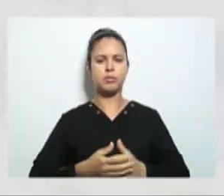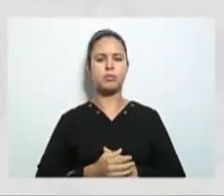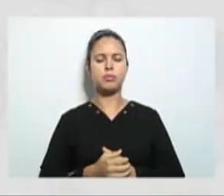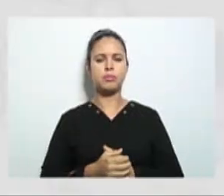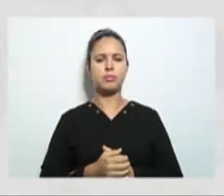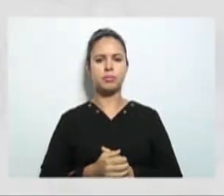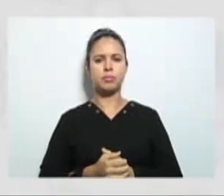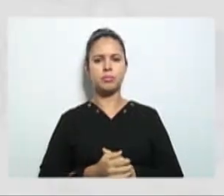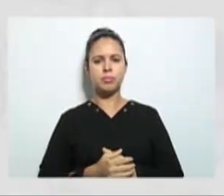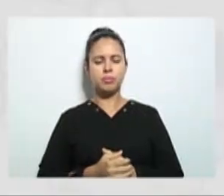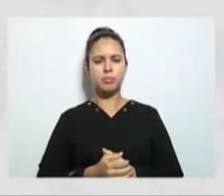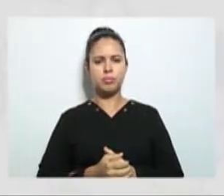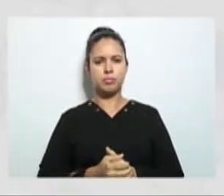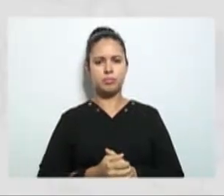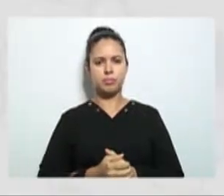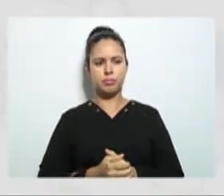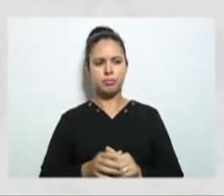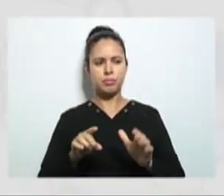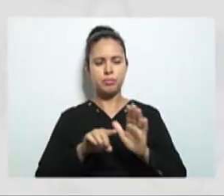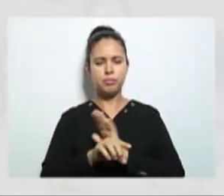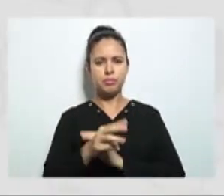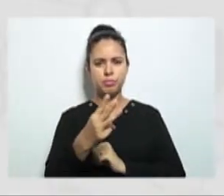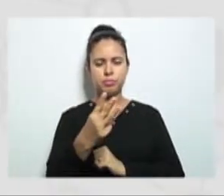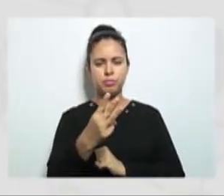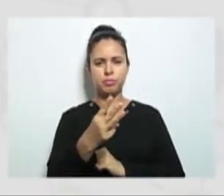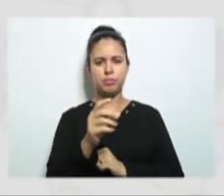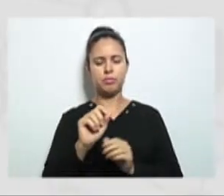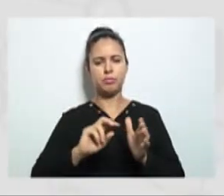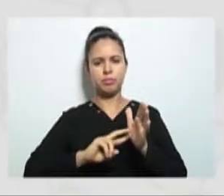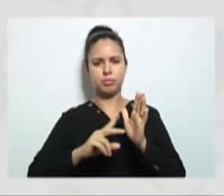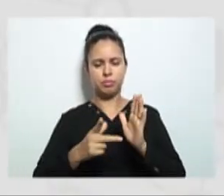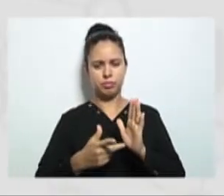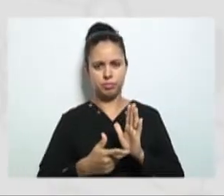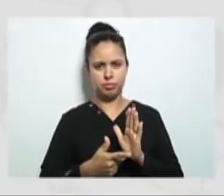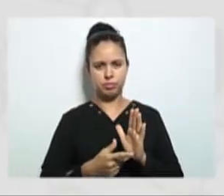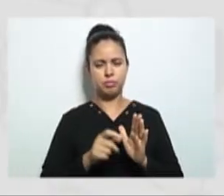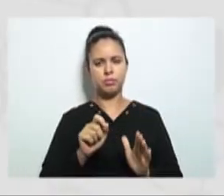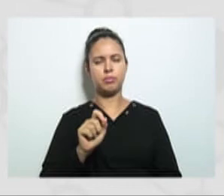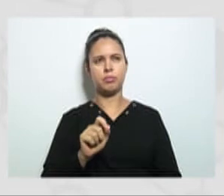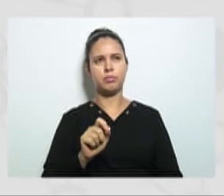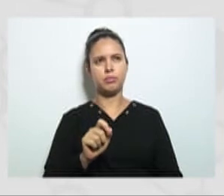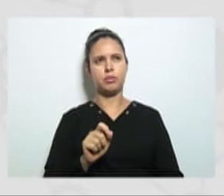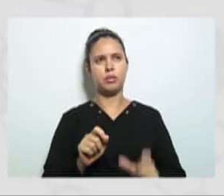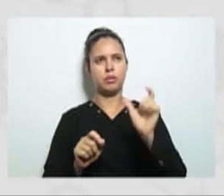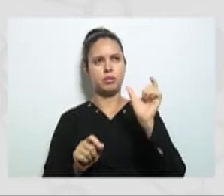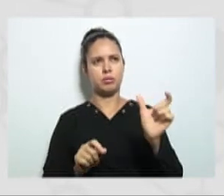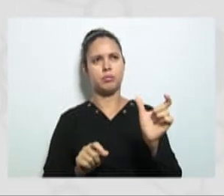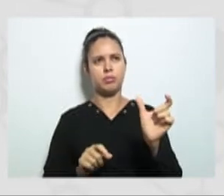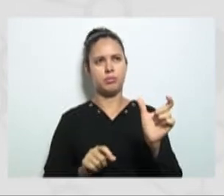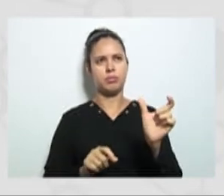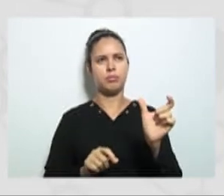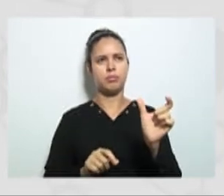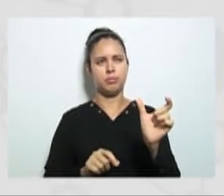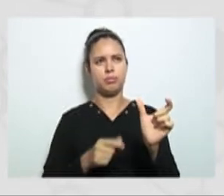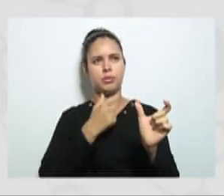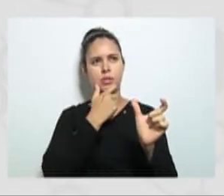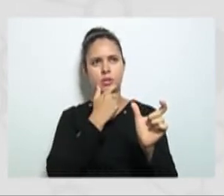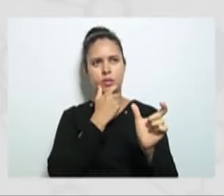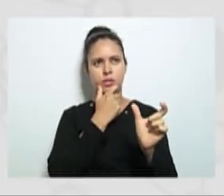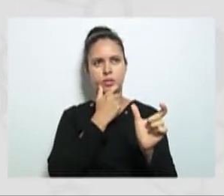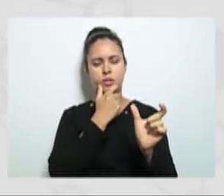gente? Questão número 3. O que significa o termo Peopleware e qual sua importância para o